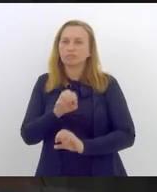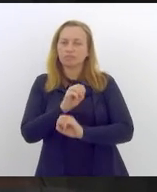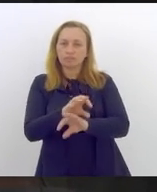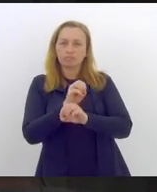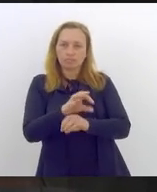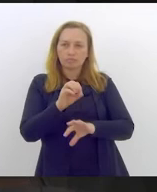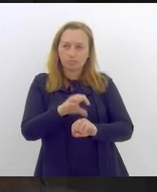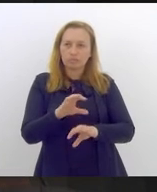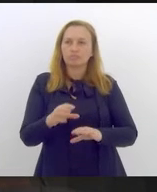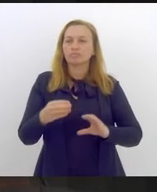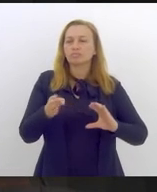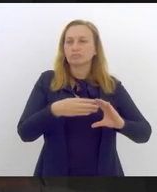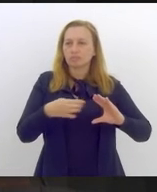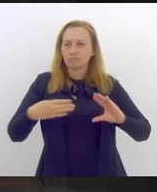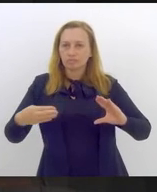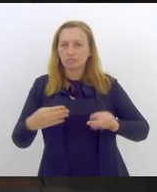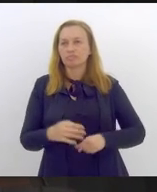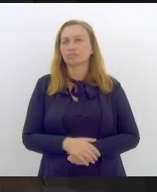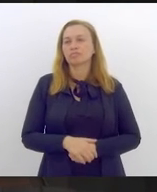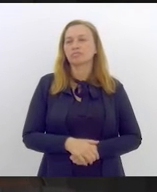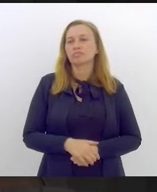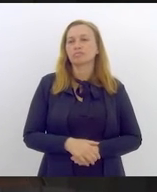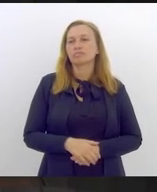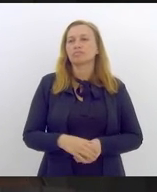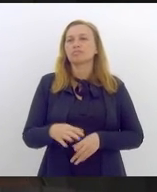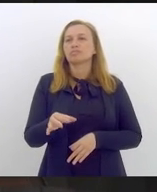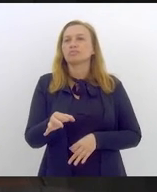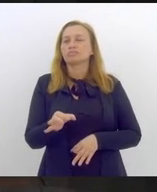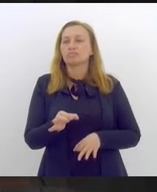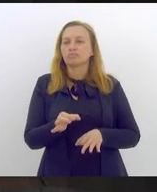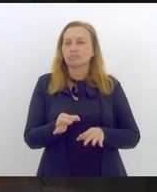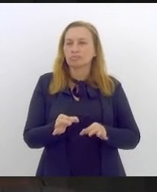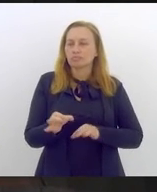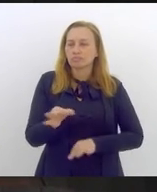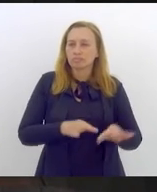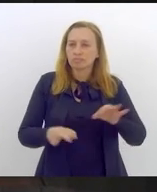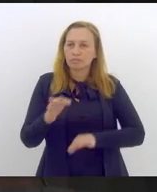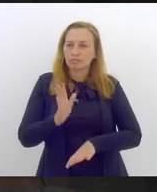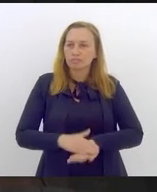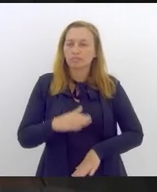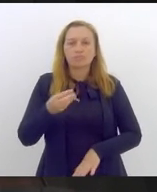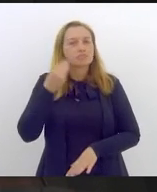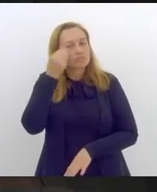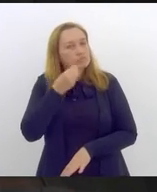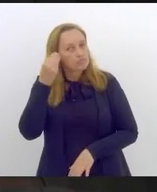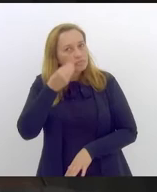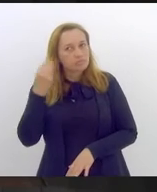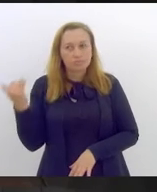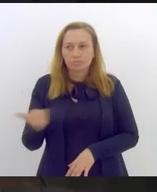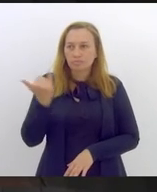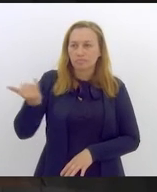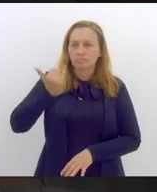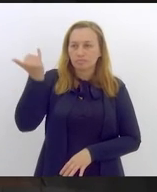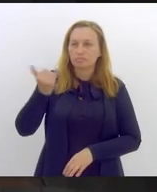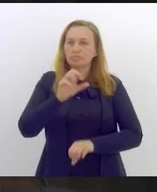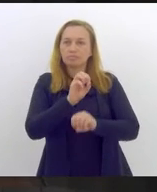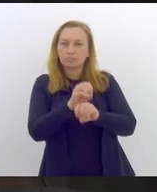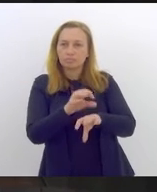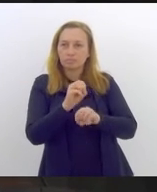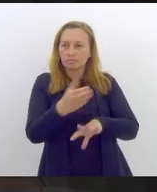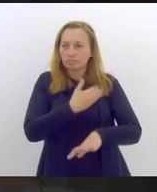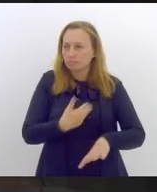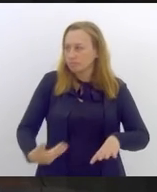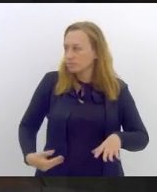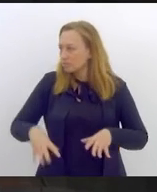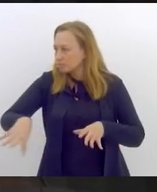os cieps é projeto que ele liderou a mais importante experiência de educação pública